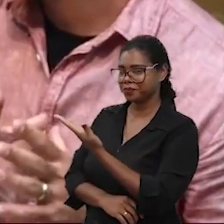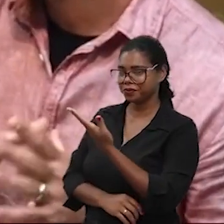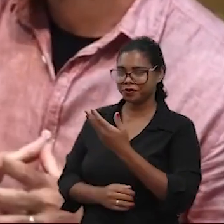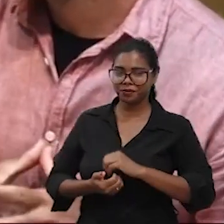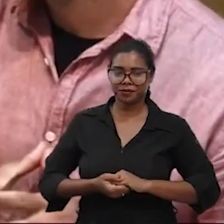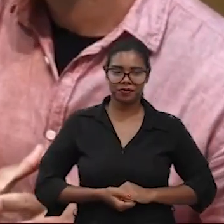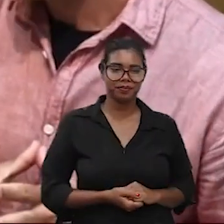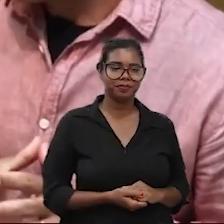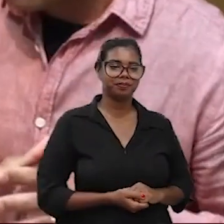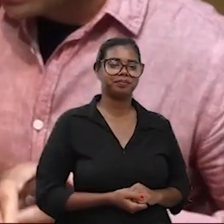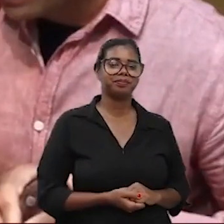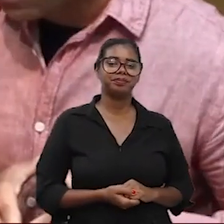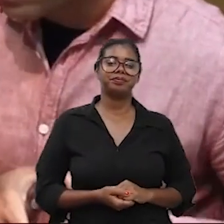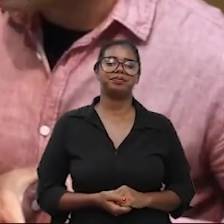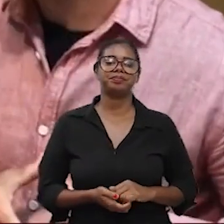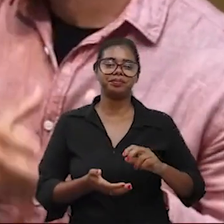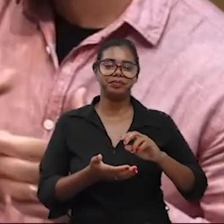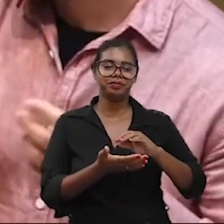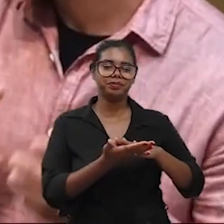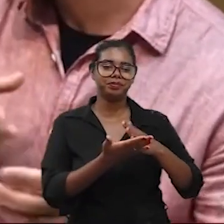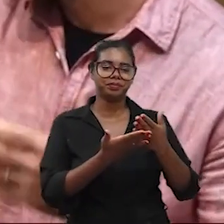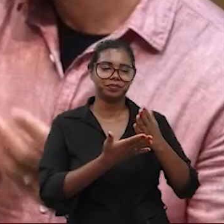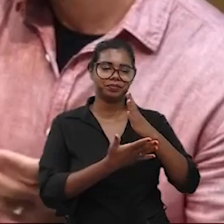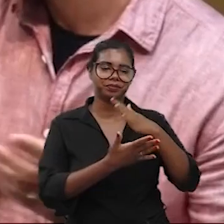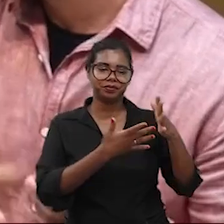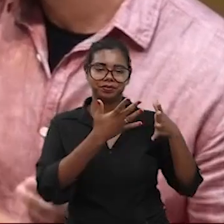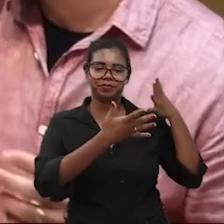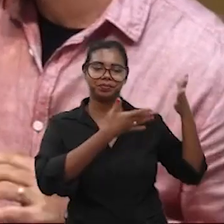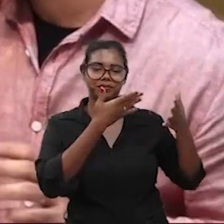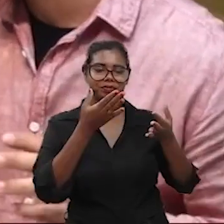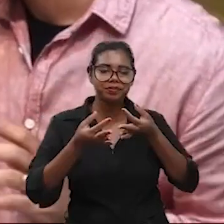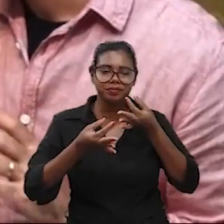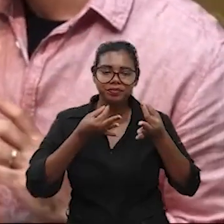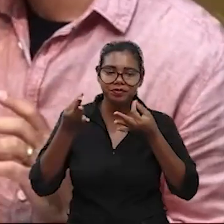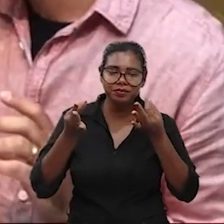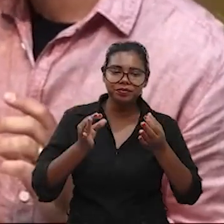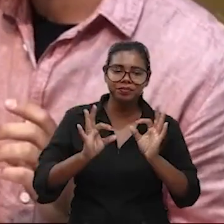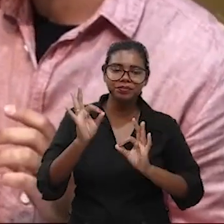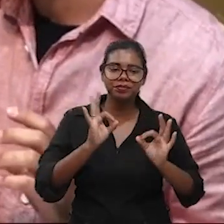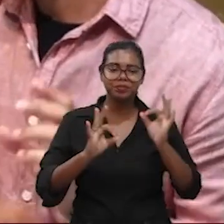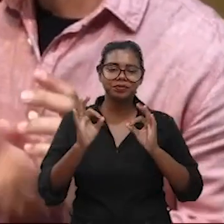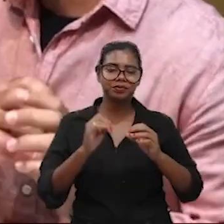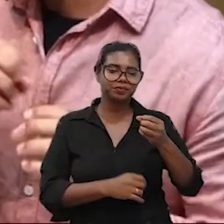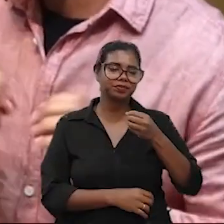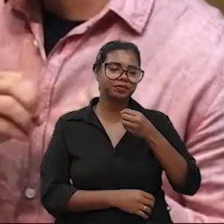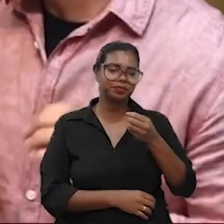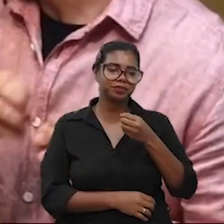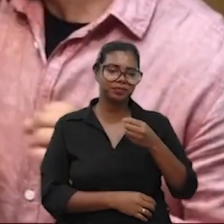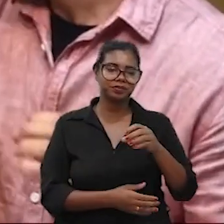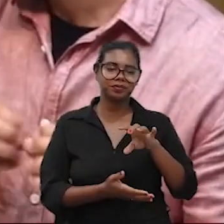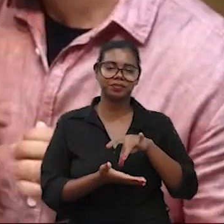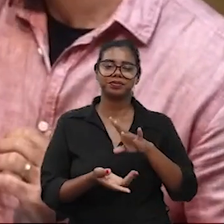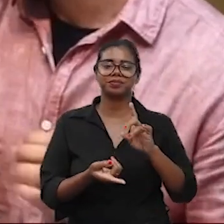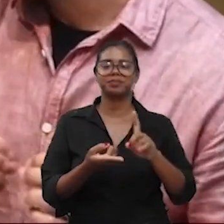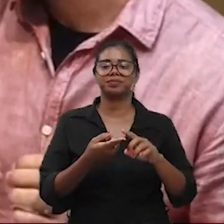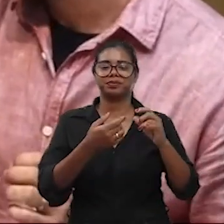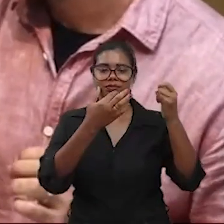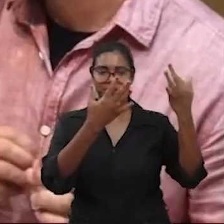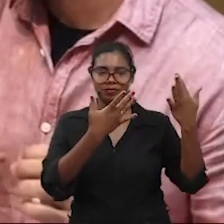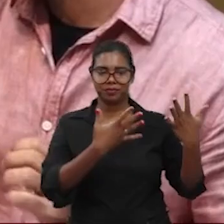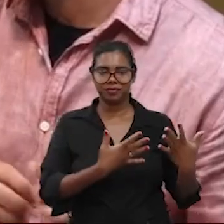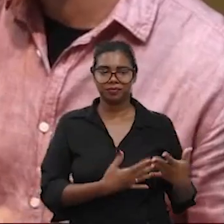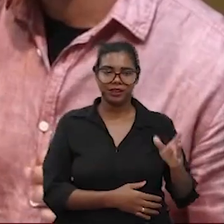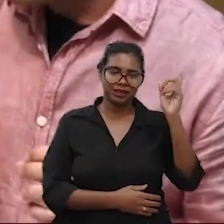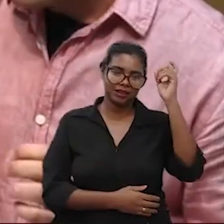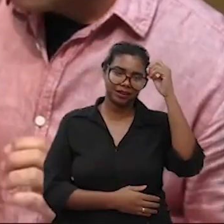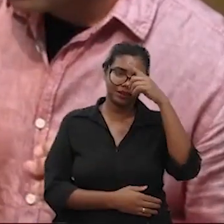questão da tradução, você até comentou quando a gente alinhava sobre essa entrevista, sobre falando sobre os níveis de dificuldade